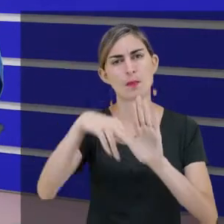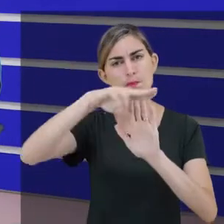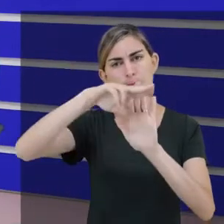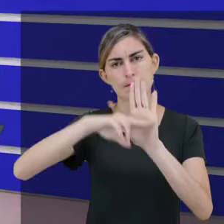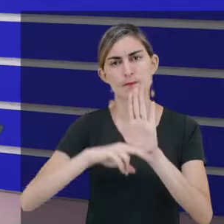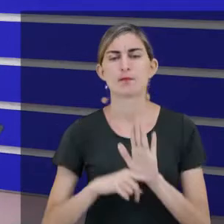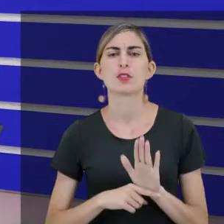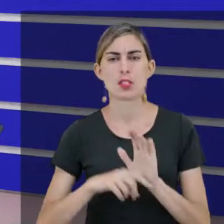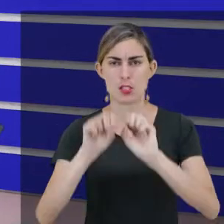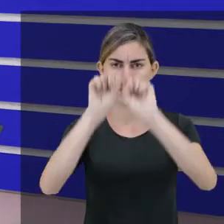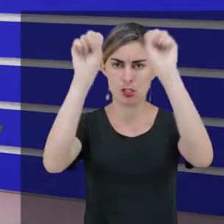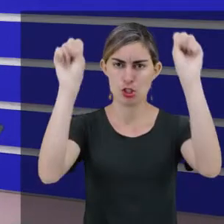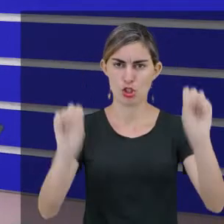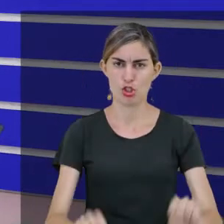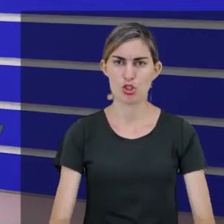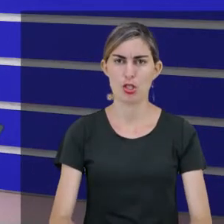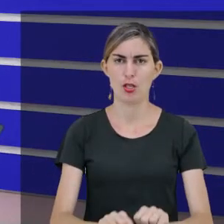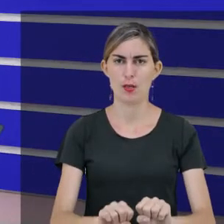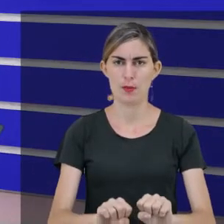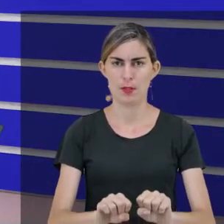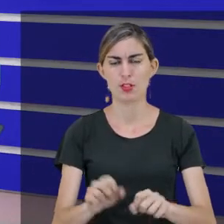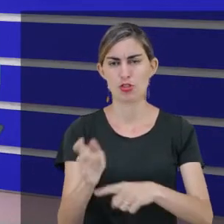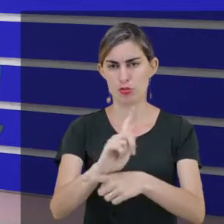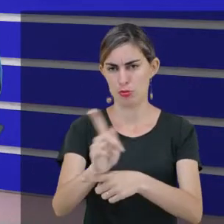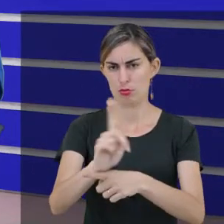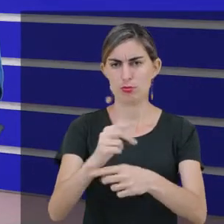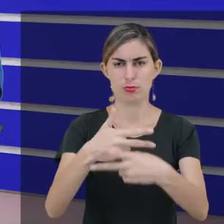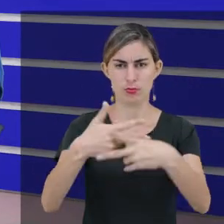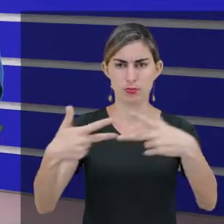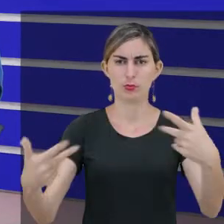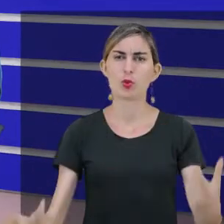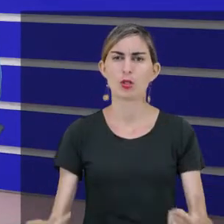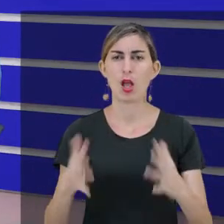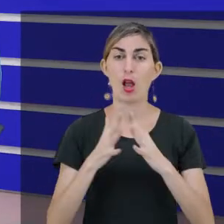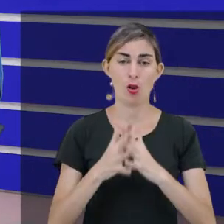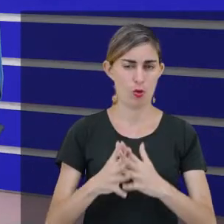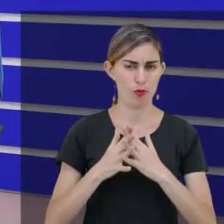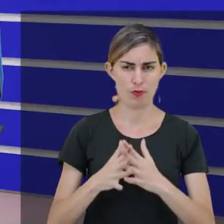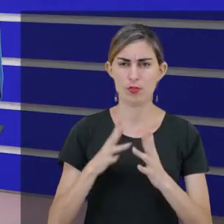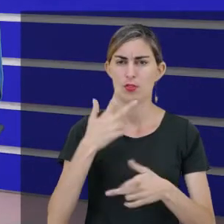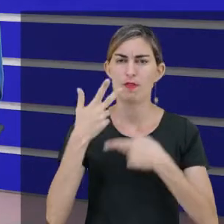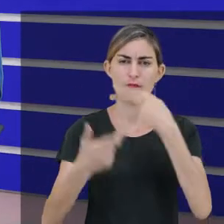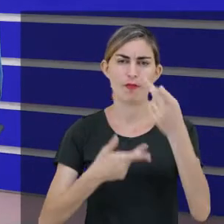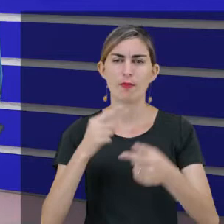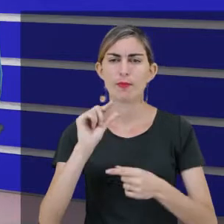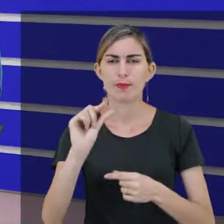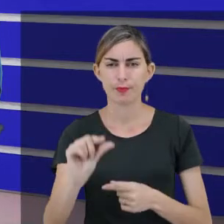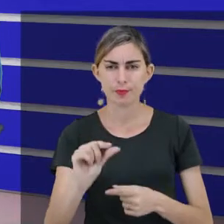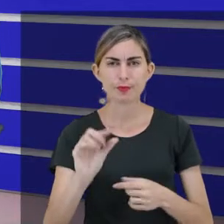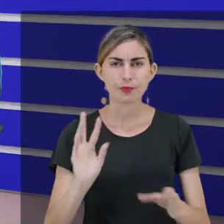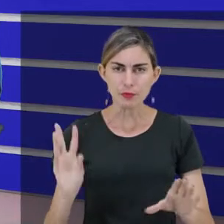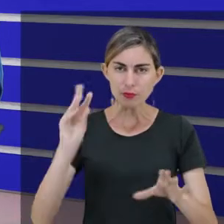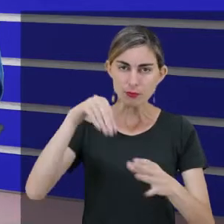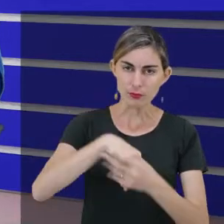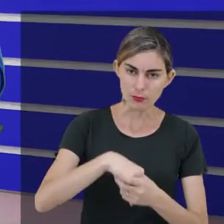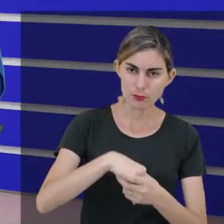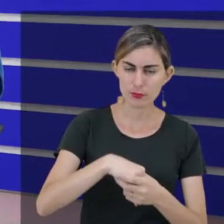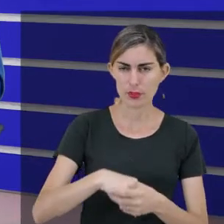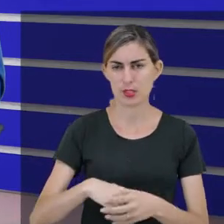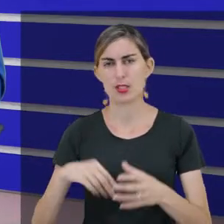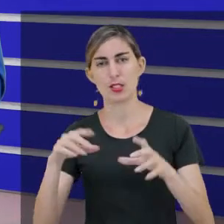esse sistema de gestão da qualidade. Certo. Há uma confusão muito grande, assim, quando a gente fala um pouquinho de implementação